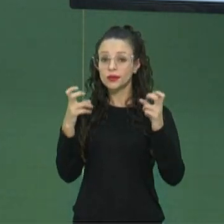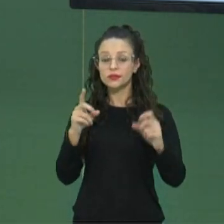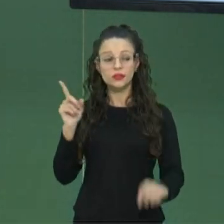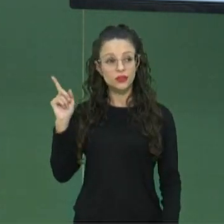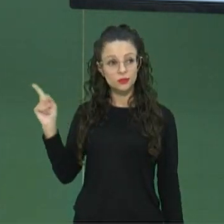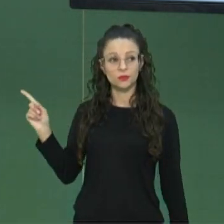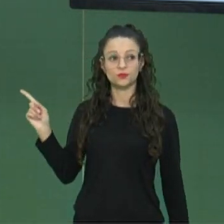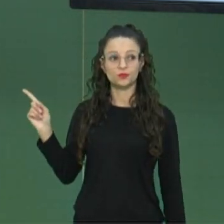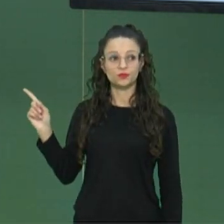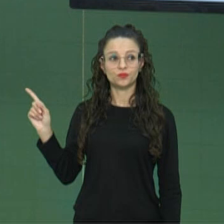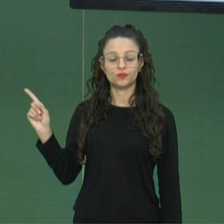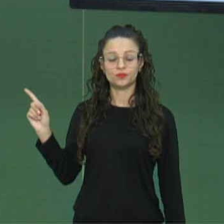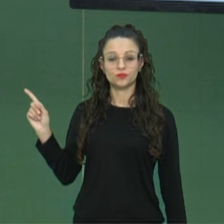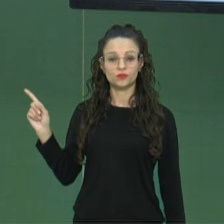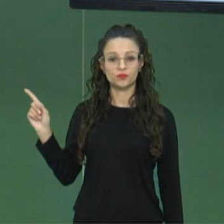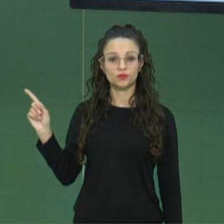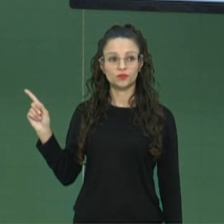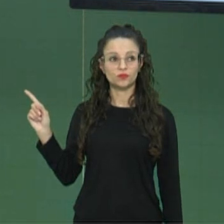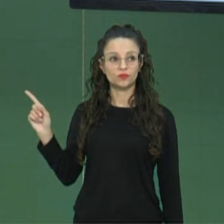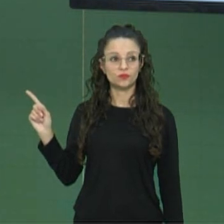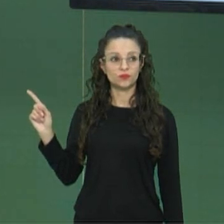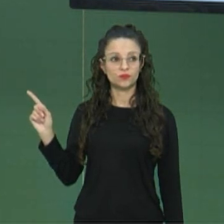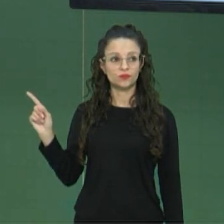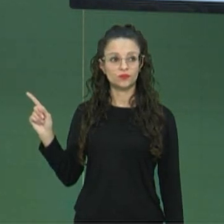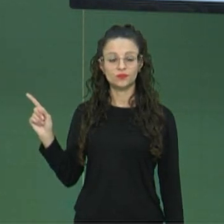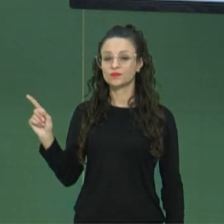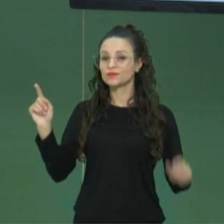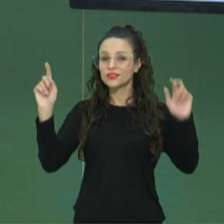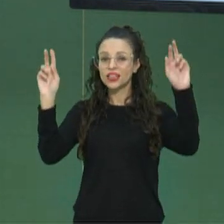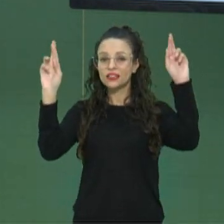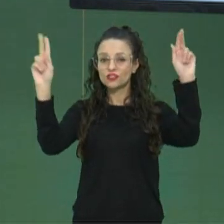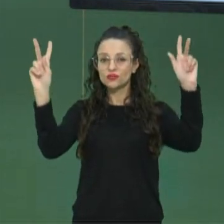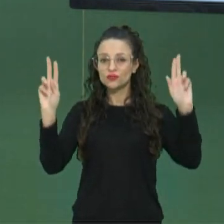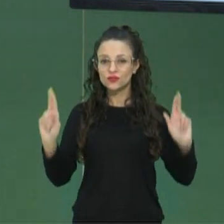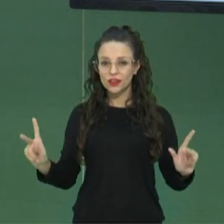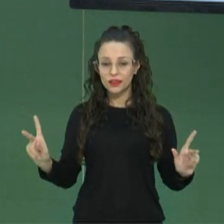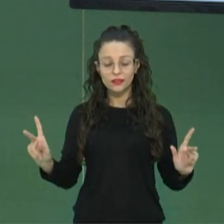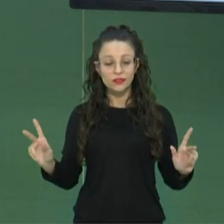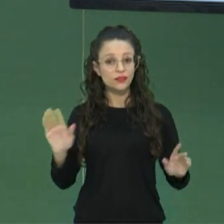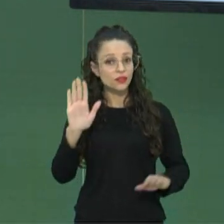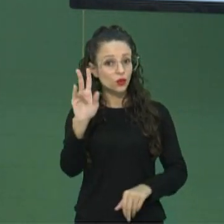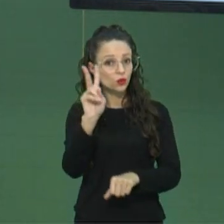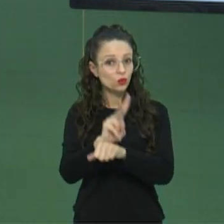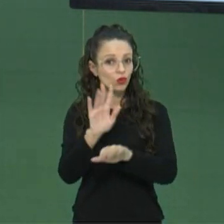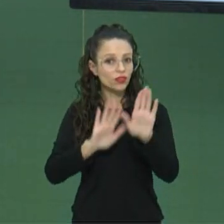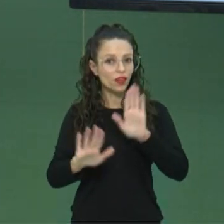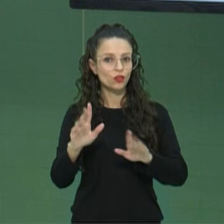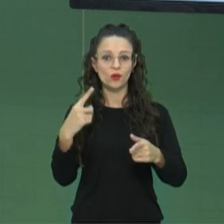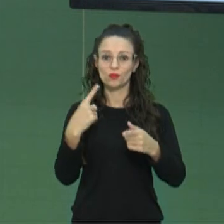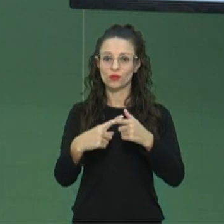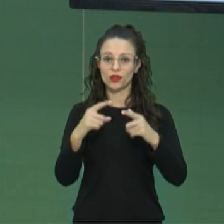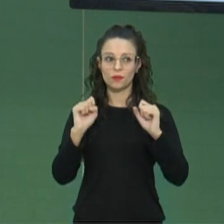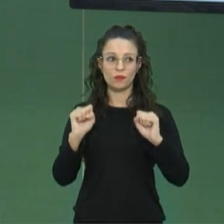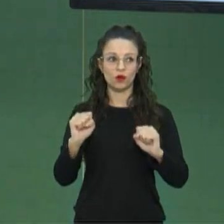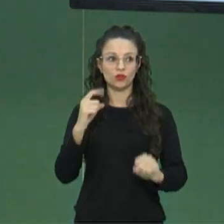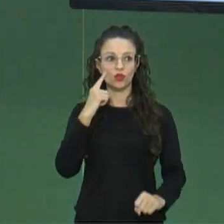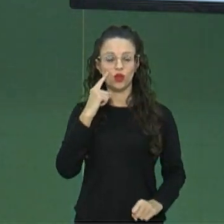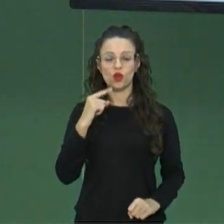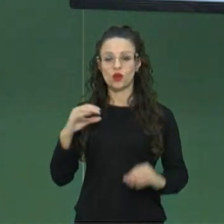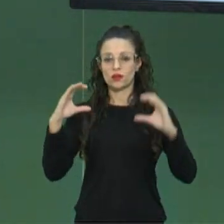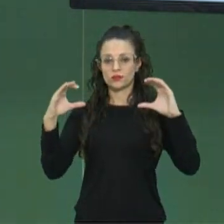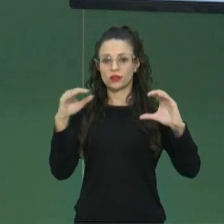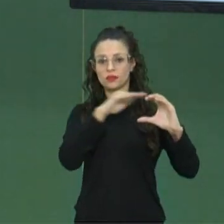que nesse caso, esse lado esquerdo não é igual ao lado direito. Então tome cuidado, porque você pode pegar, ó,